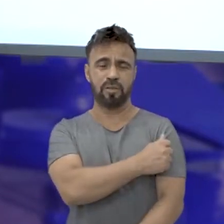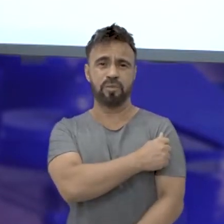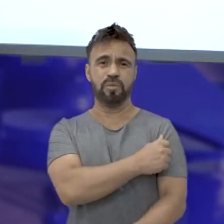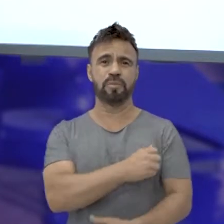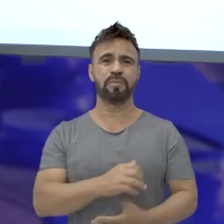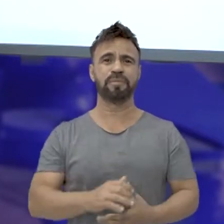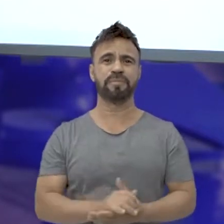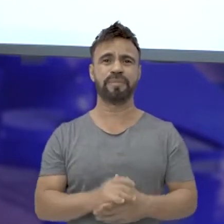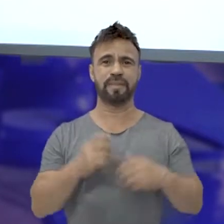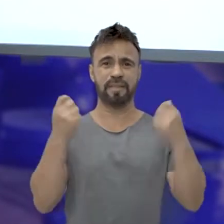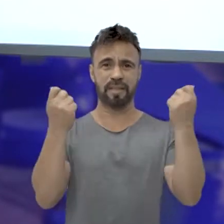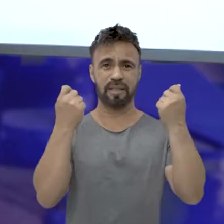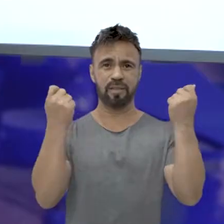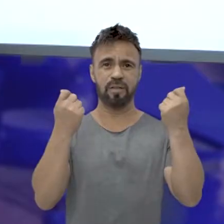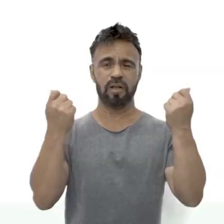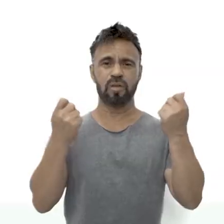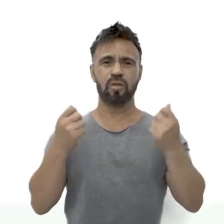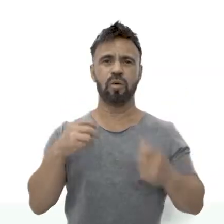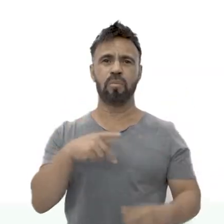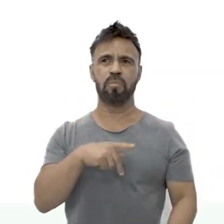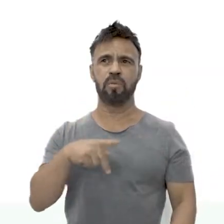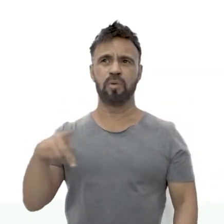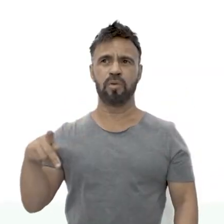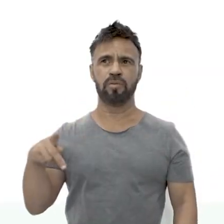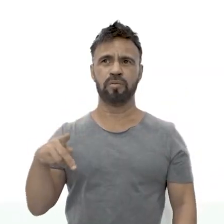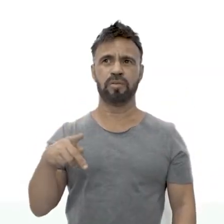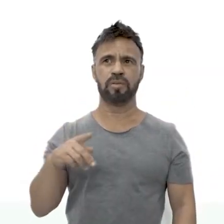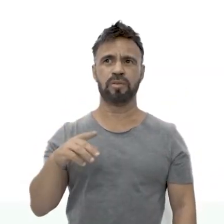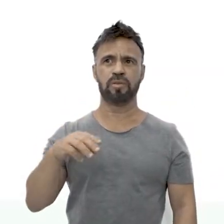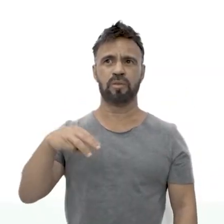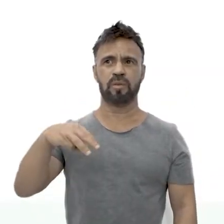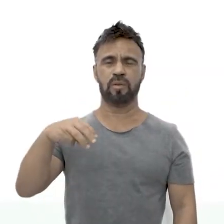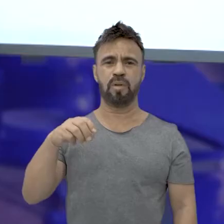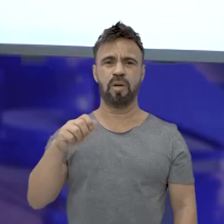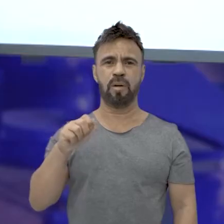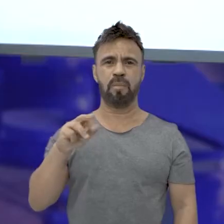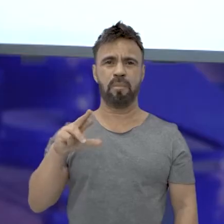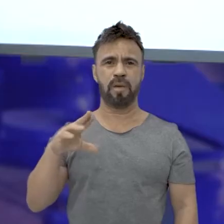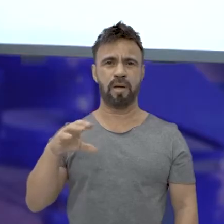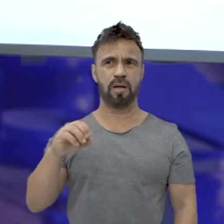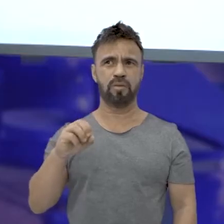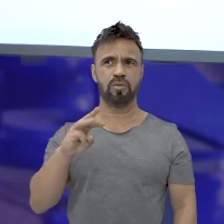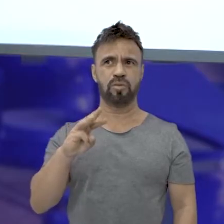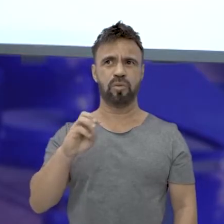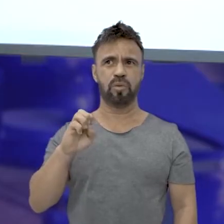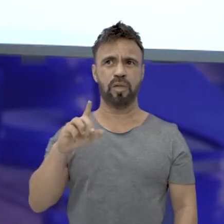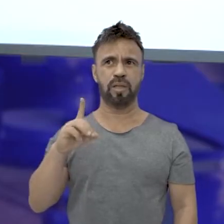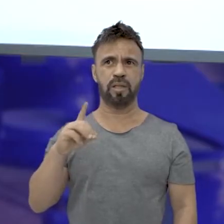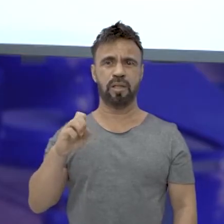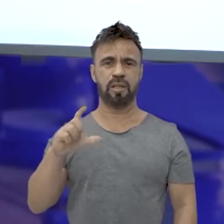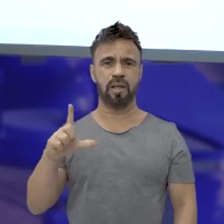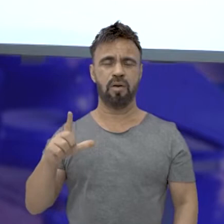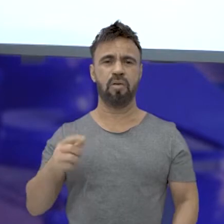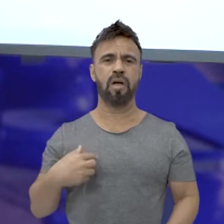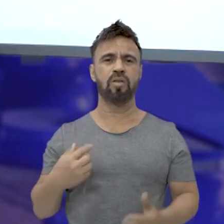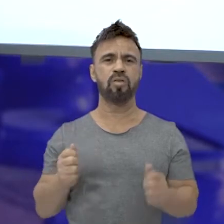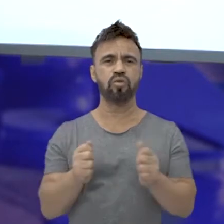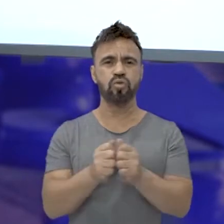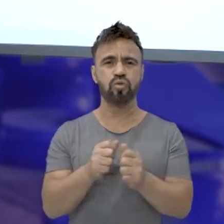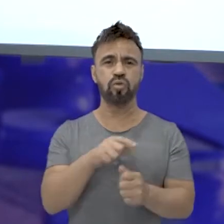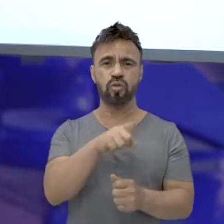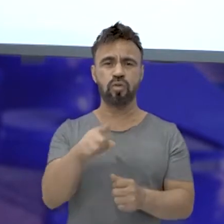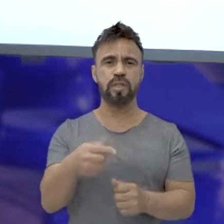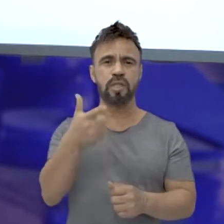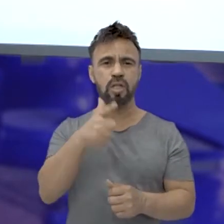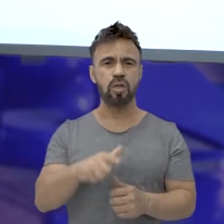Municipal de Ensino de Caruaru. Eu sou o professor Wendel e hoje estou aqui, juntamente com vocês, para mais